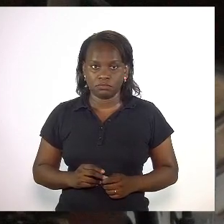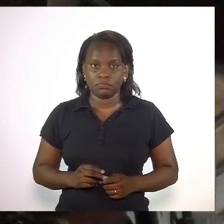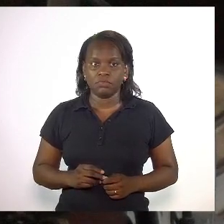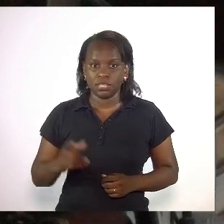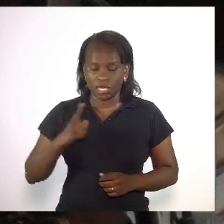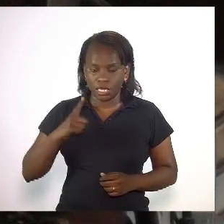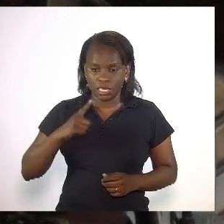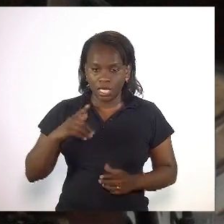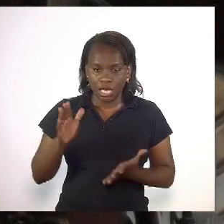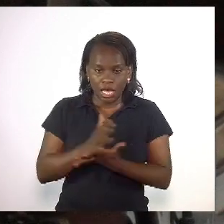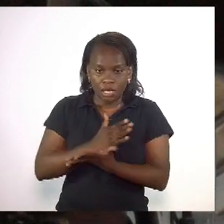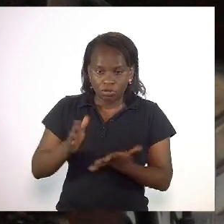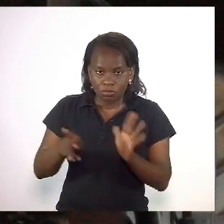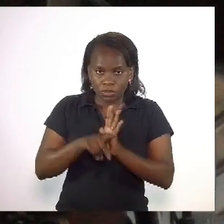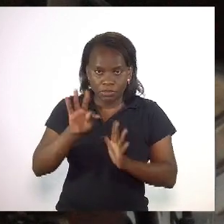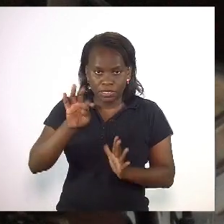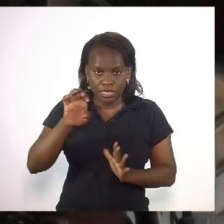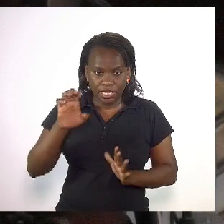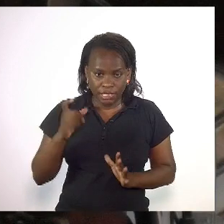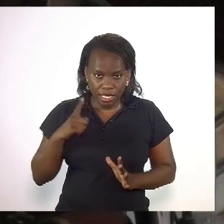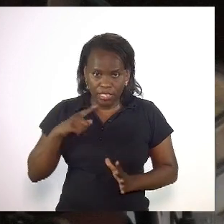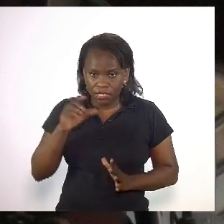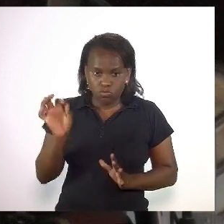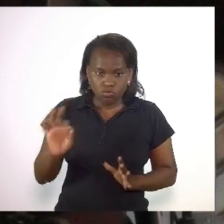Tem alguém no Tribunal de Contas?